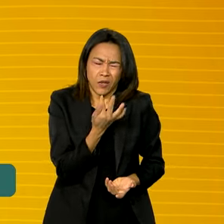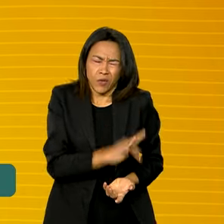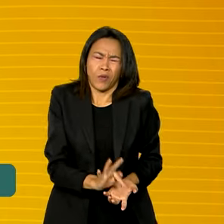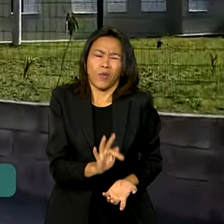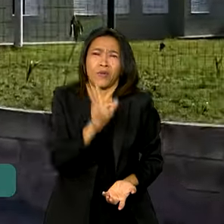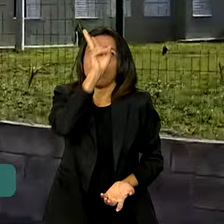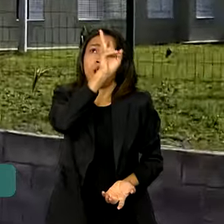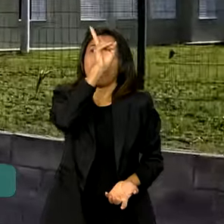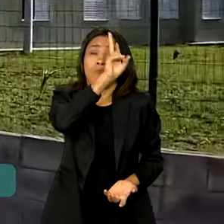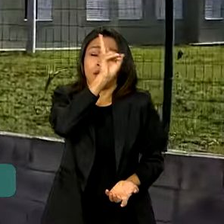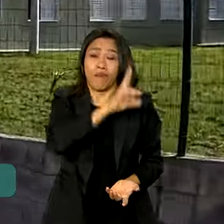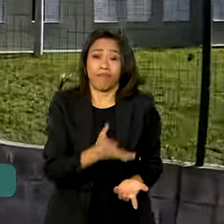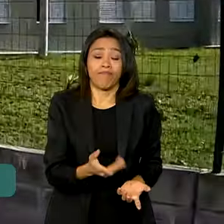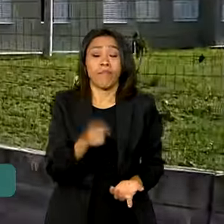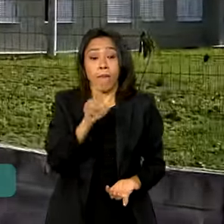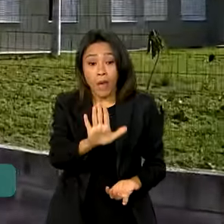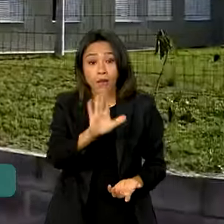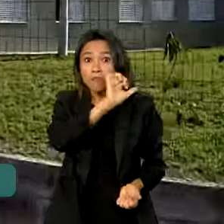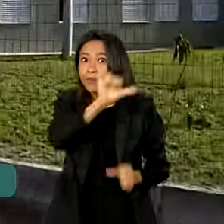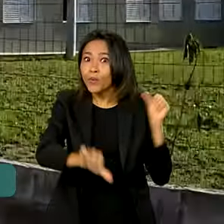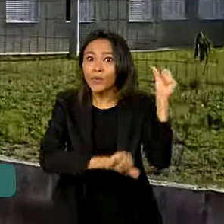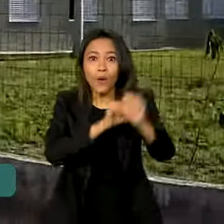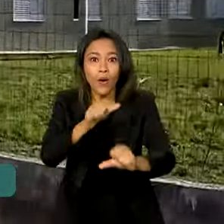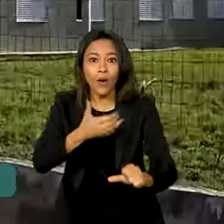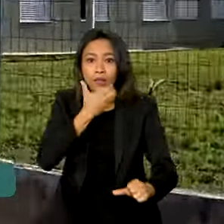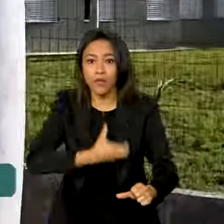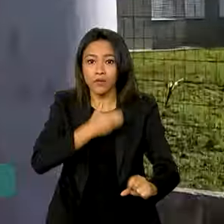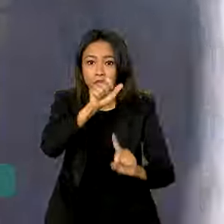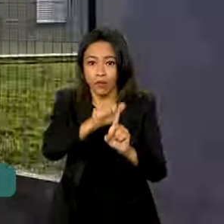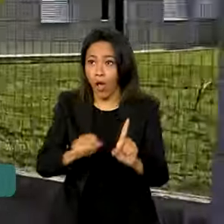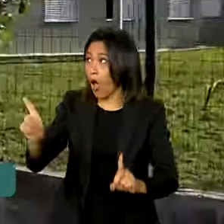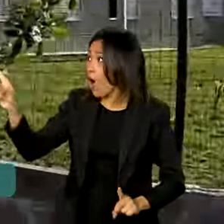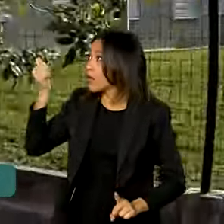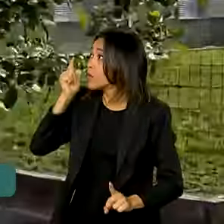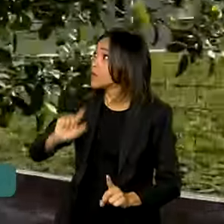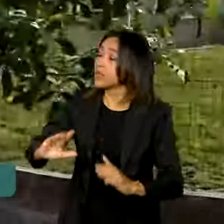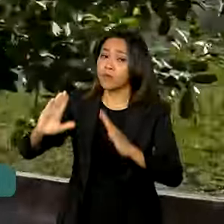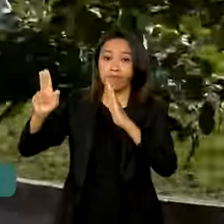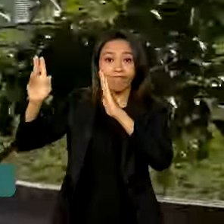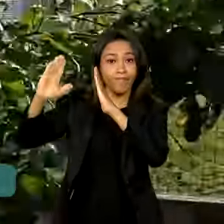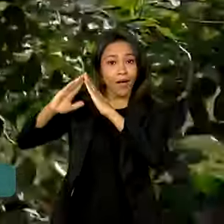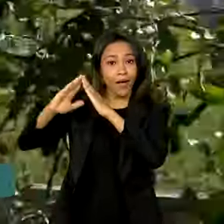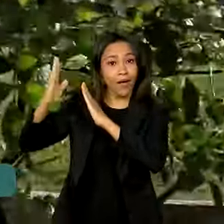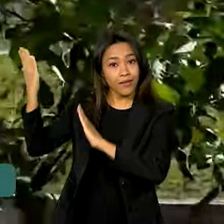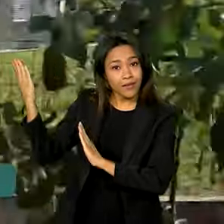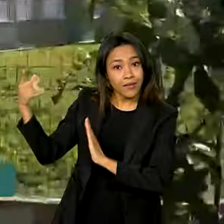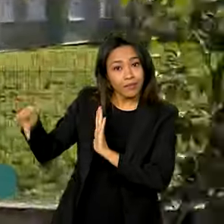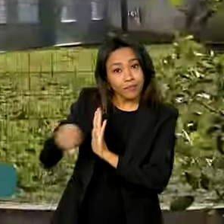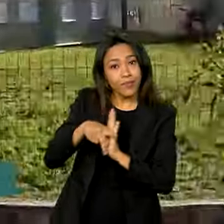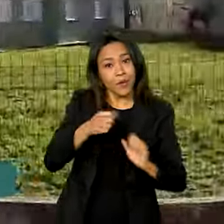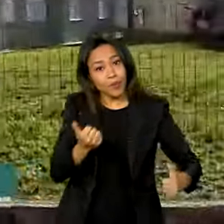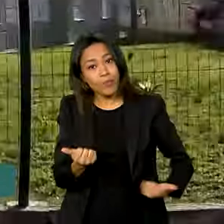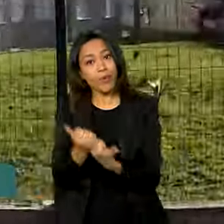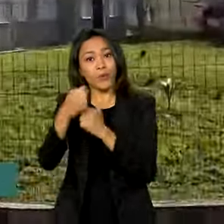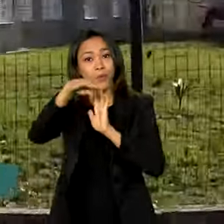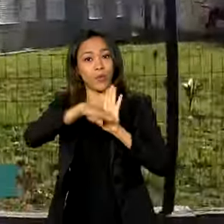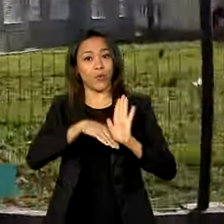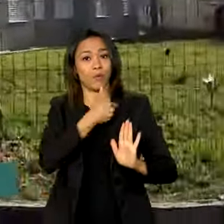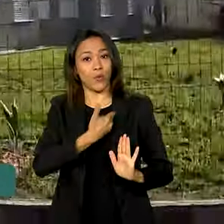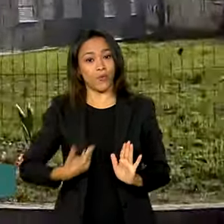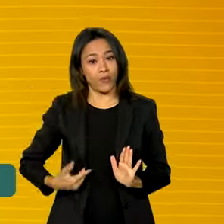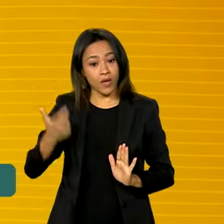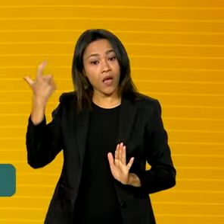lembrar, sabe? Mas a situação dela mudou em dezembro, quando conseguiu uma casa pelo programa Minha Casa Minha Vida, nesse condomínio